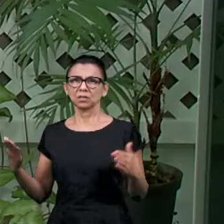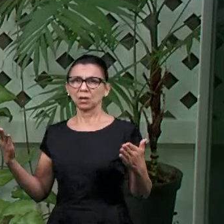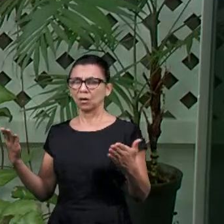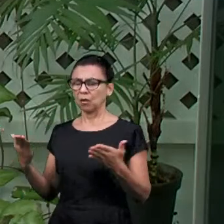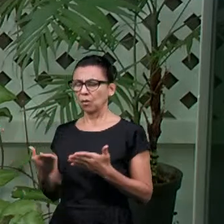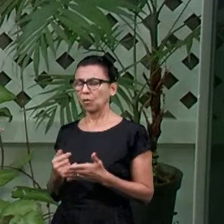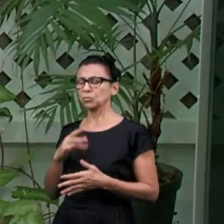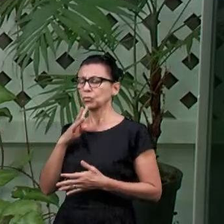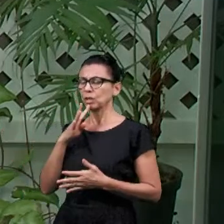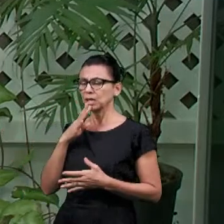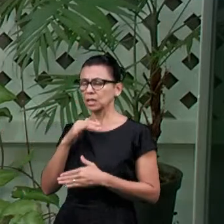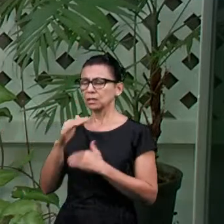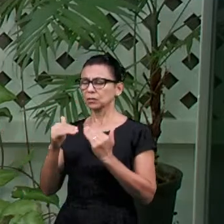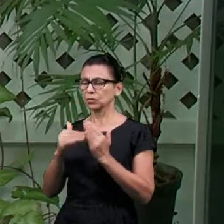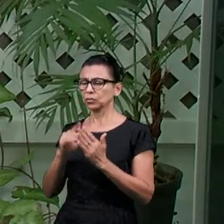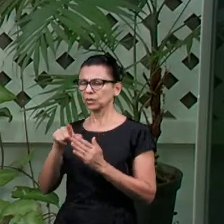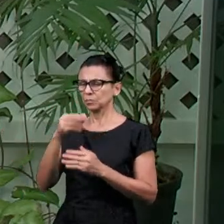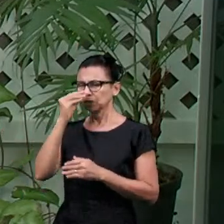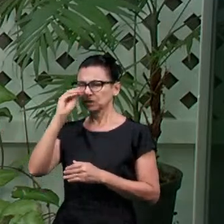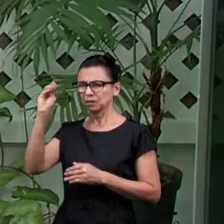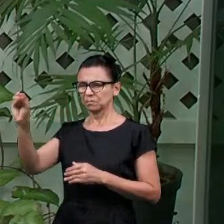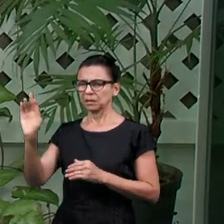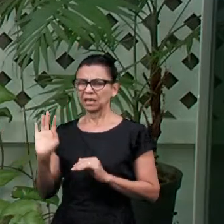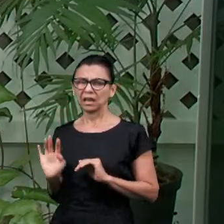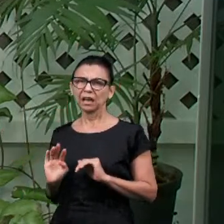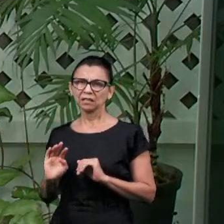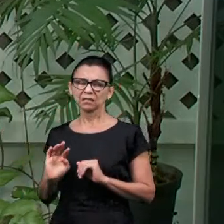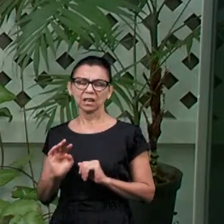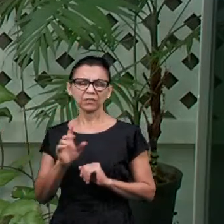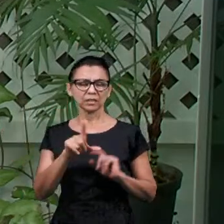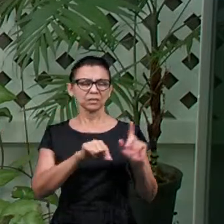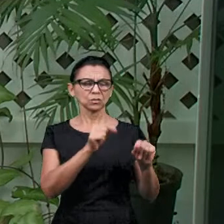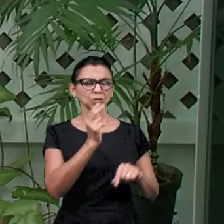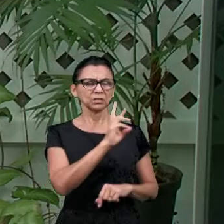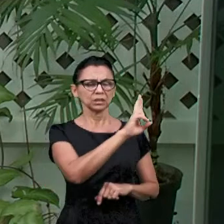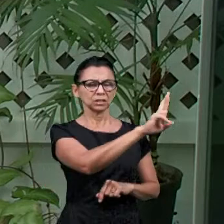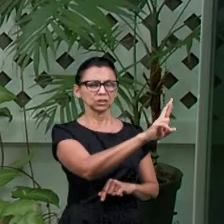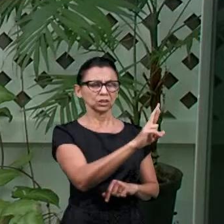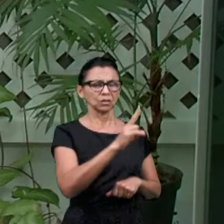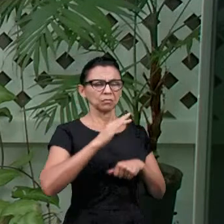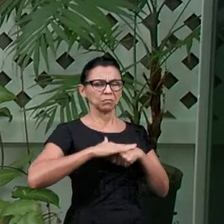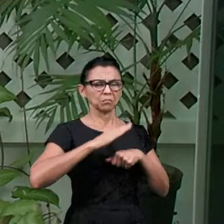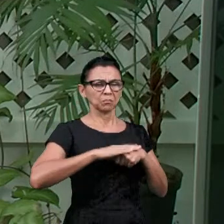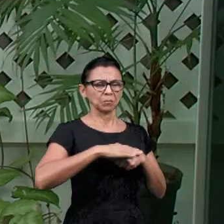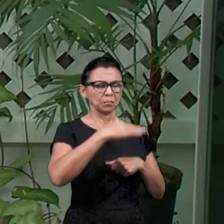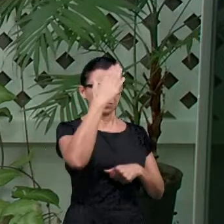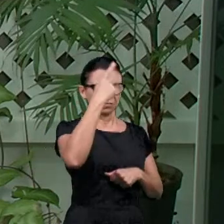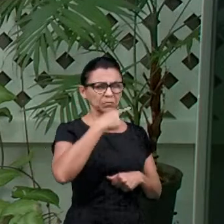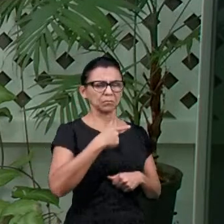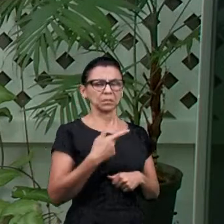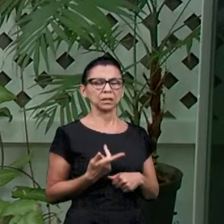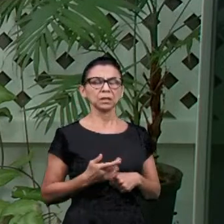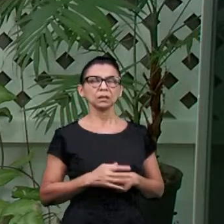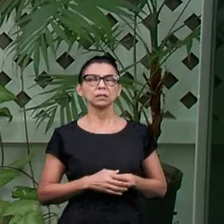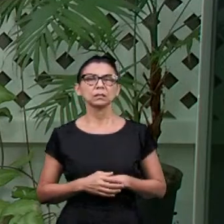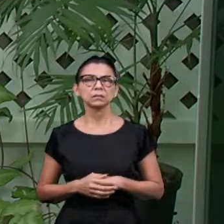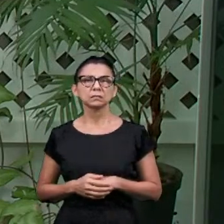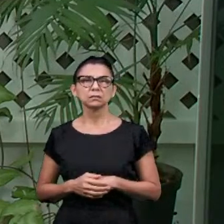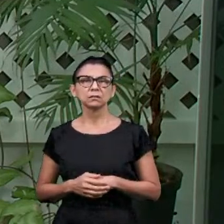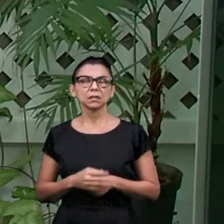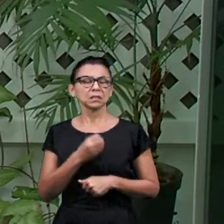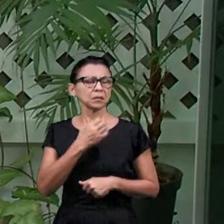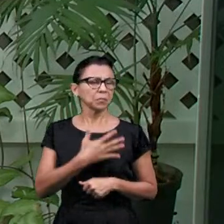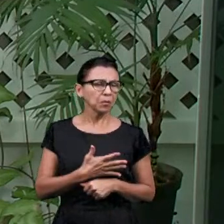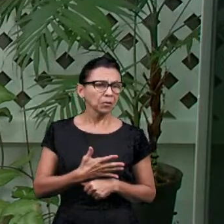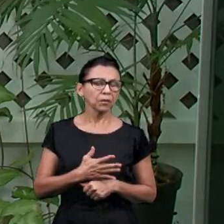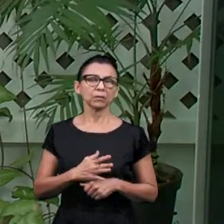de um jeito, que Deus está em todo lugar, né? E Deus é bom, e Deus é... Essas conversas que todo mundo já conhece. Então, veja só, e que